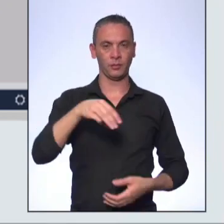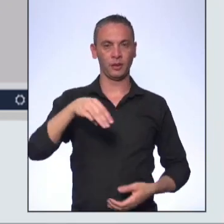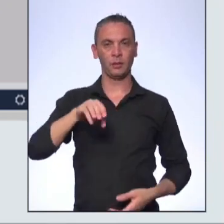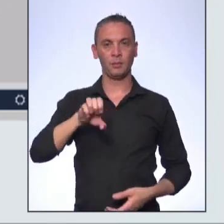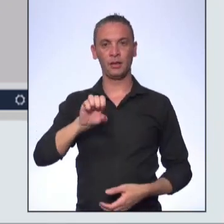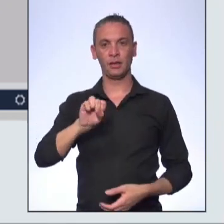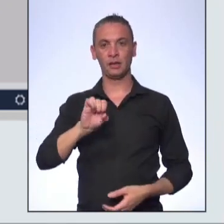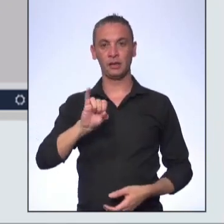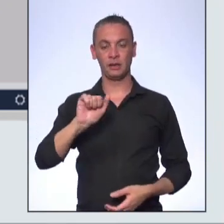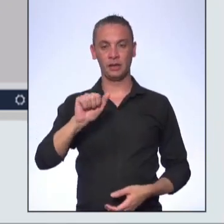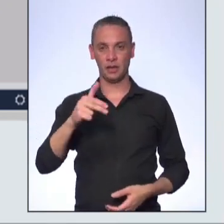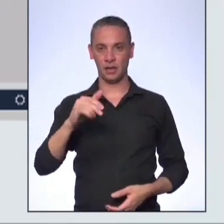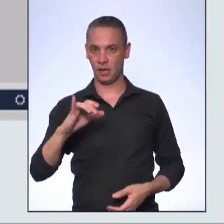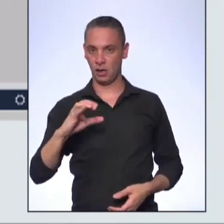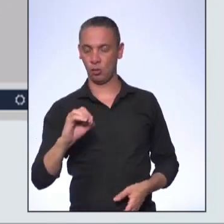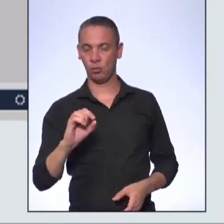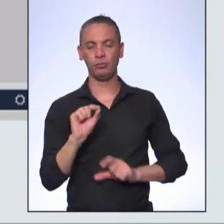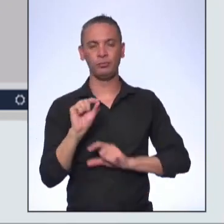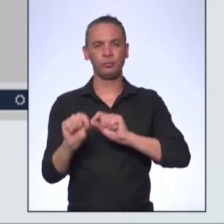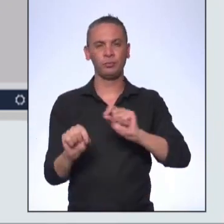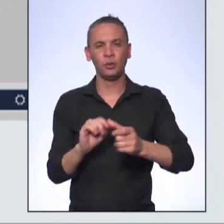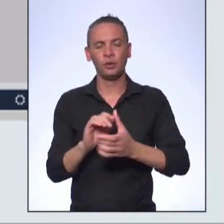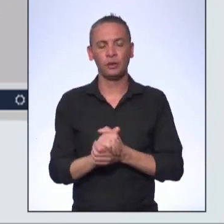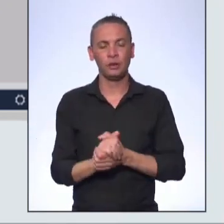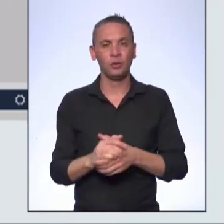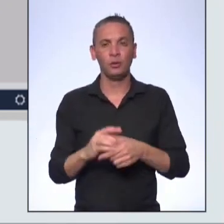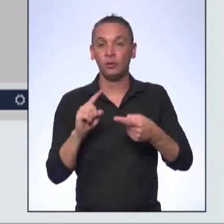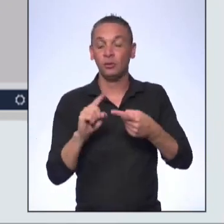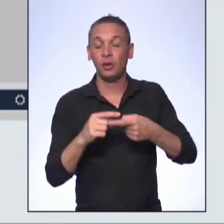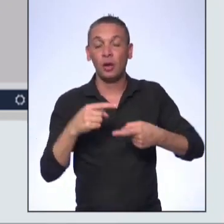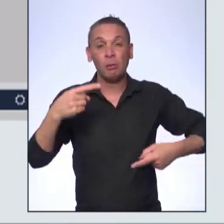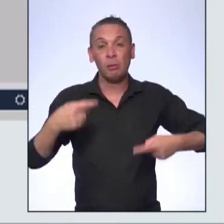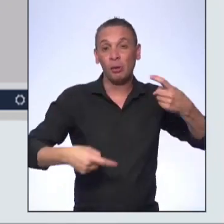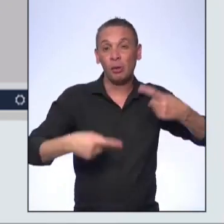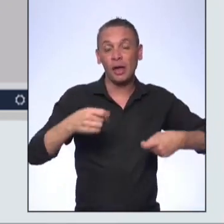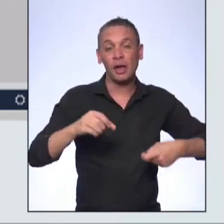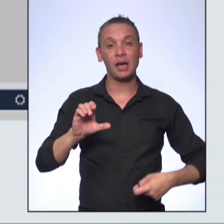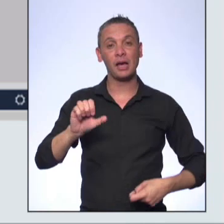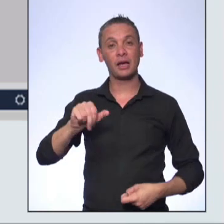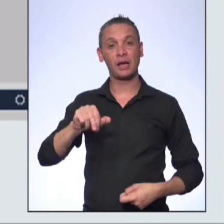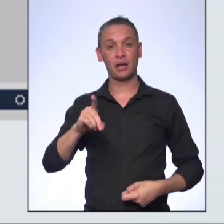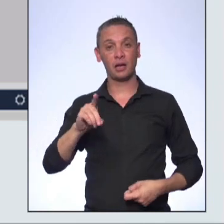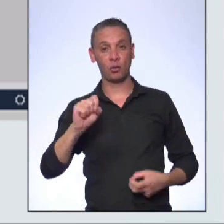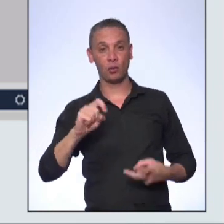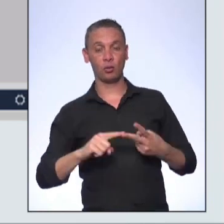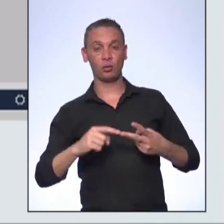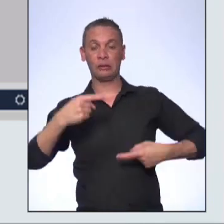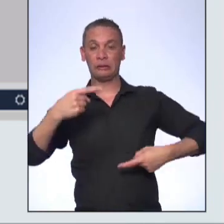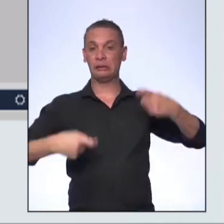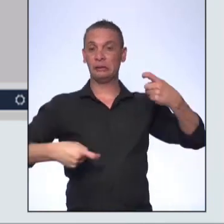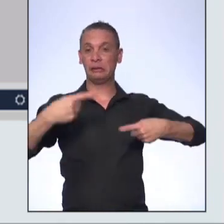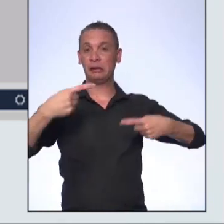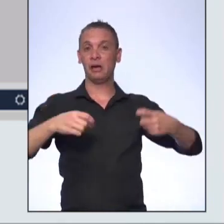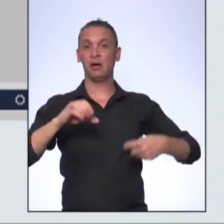Velha. Dentre eles, os mais famosos são a Guerra de Canudos e a Guerra do Contestado.